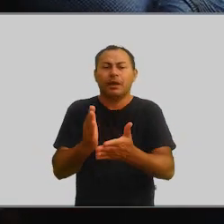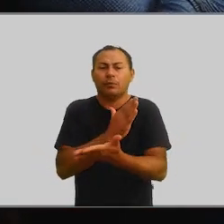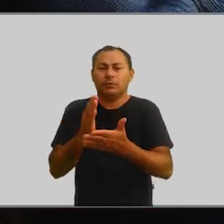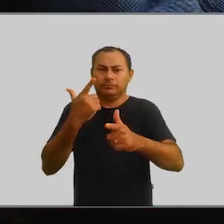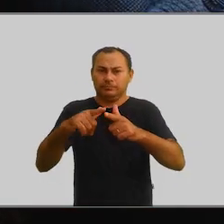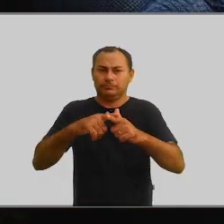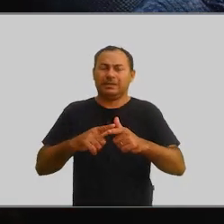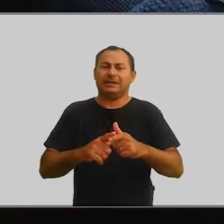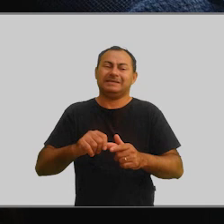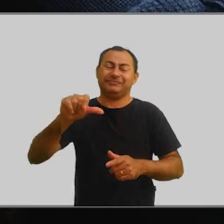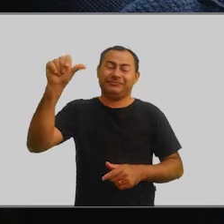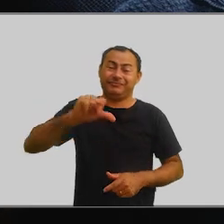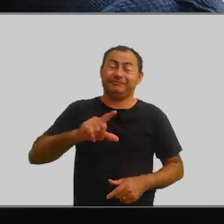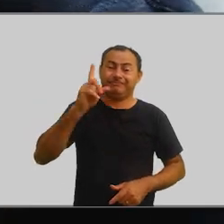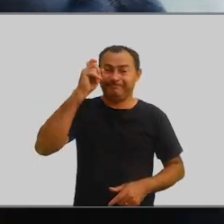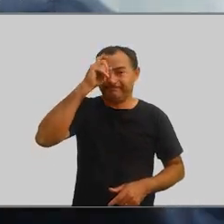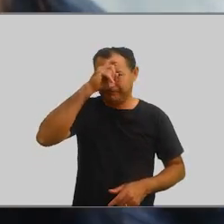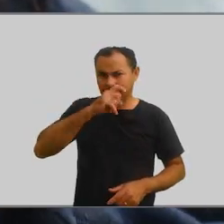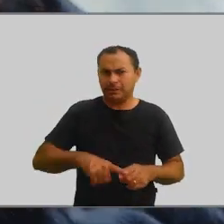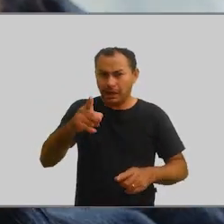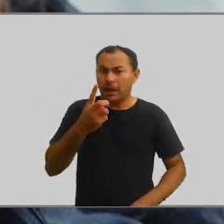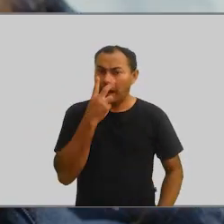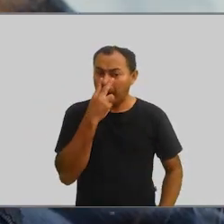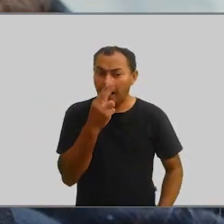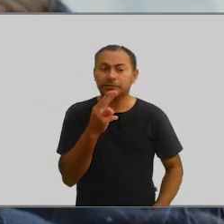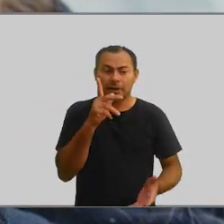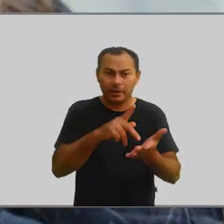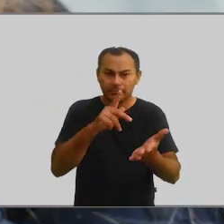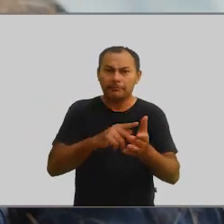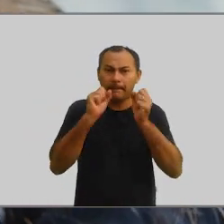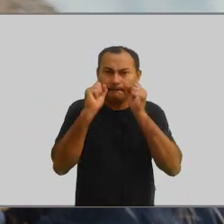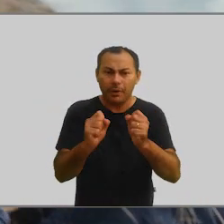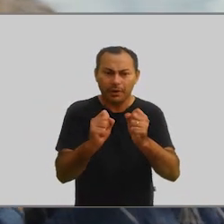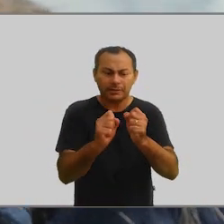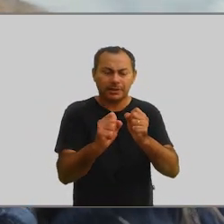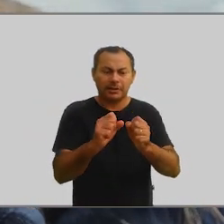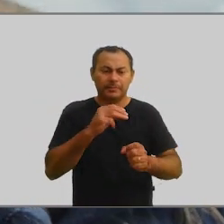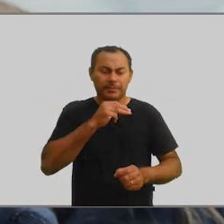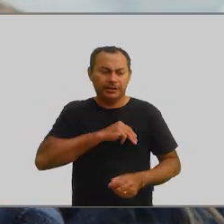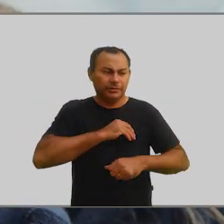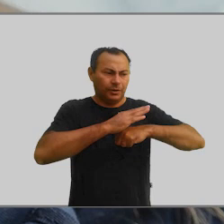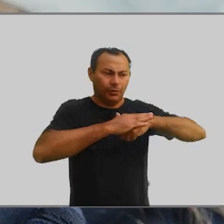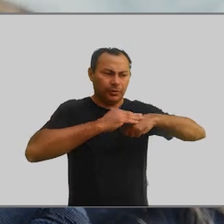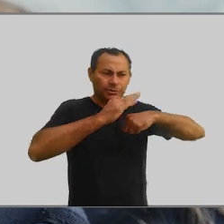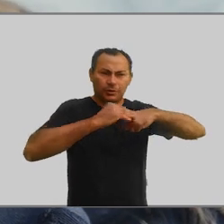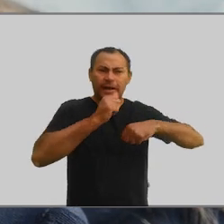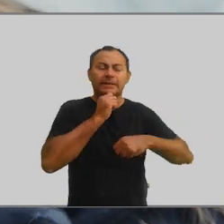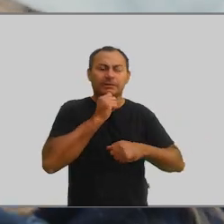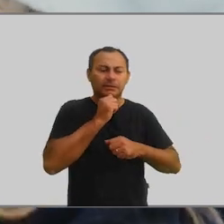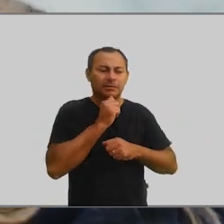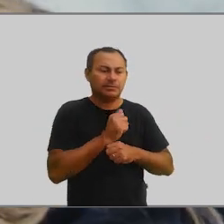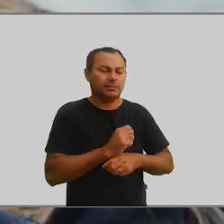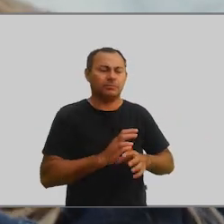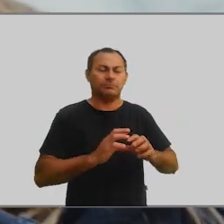Alguns desses problemas são trágicos. Vocês acham que realmente podem ser ministros de consolo e ainda